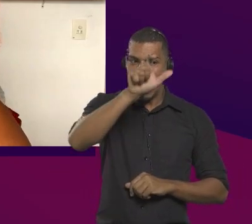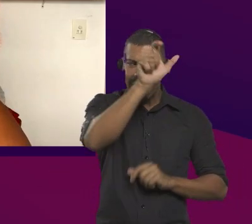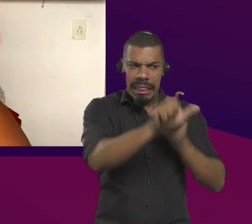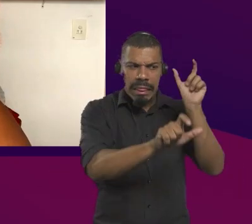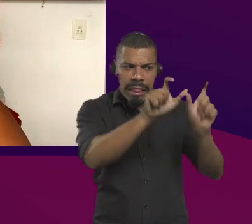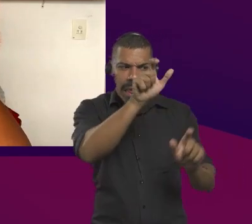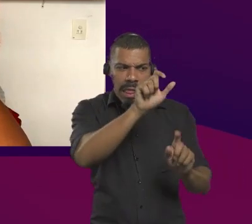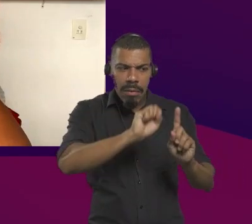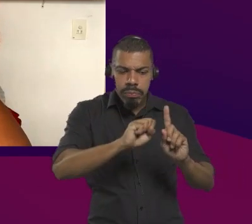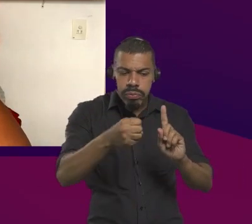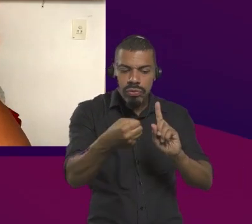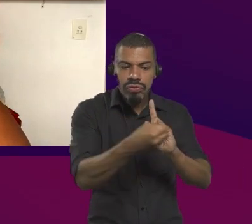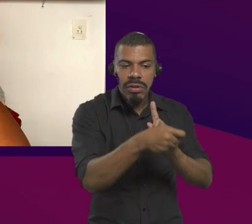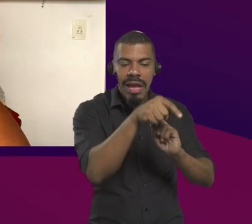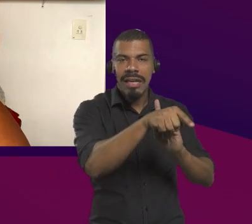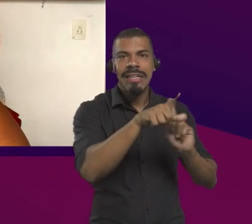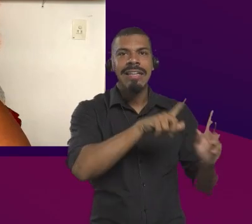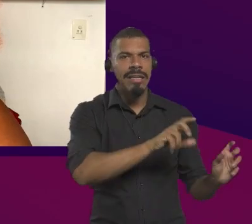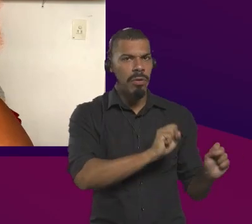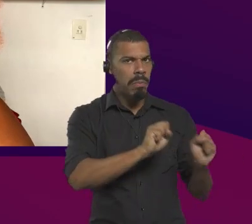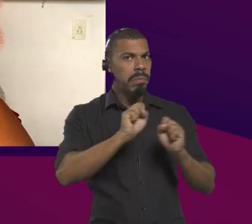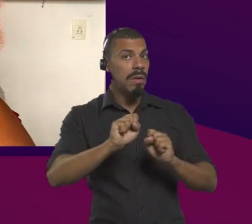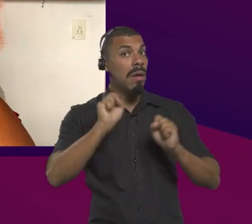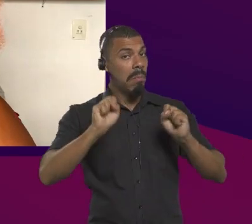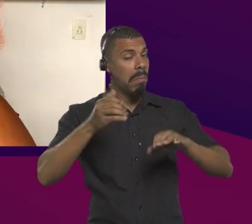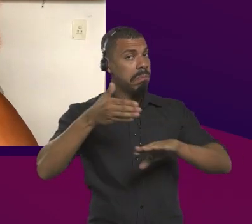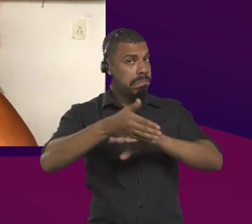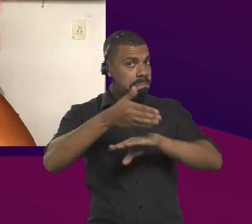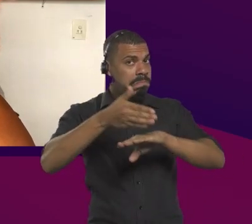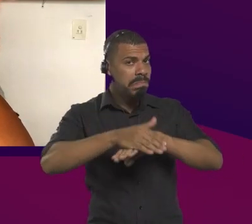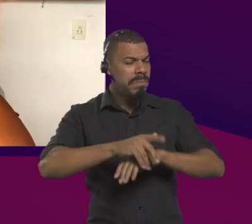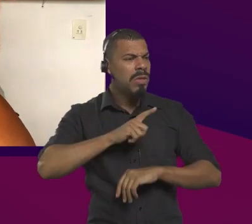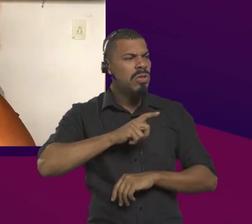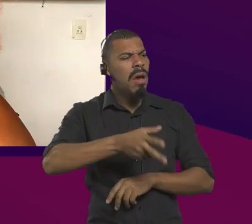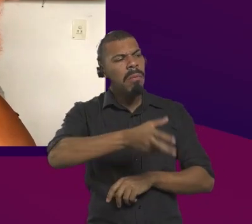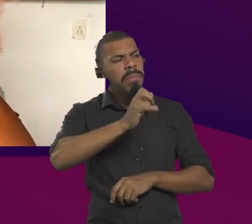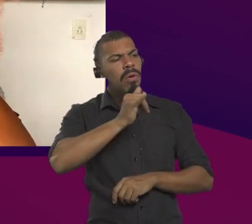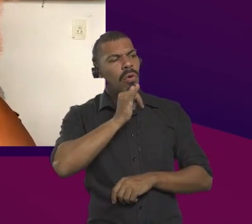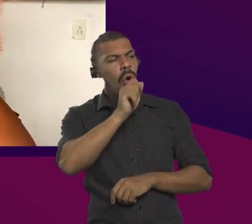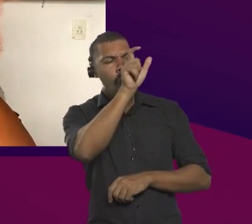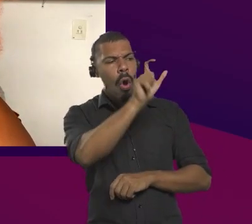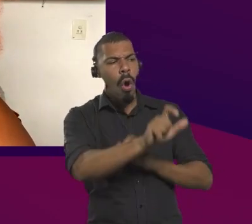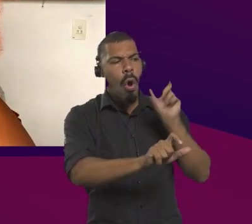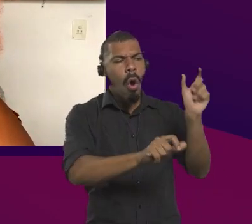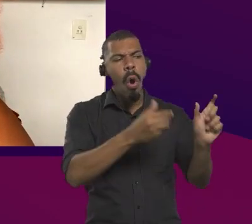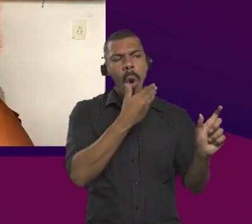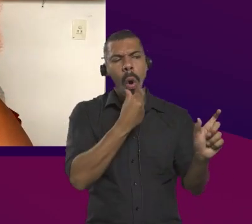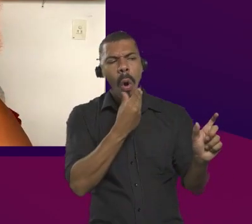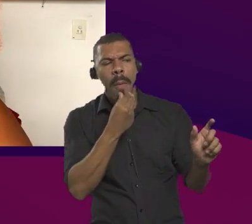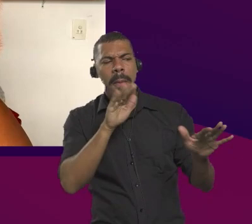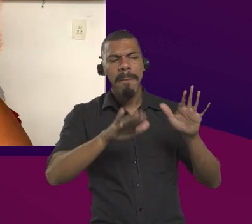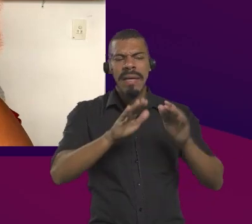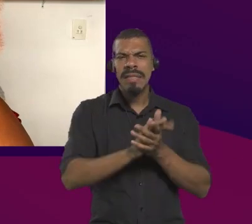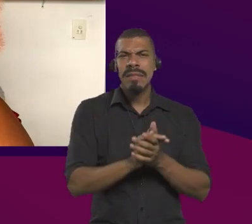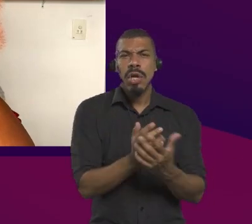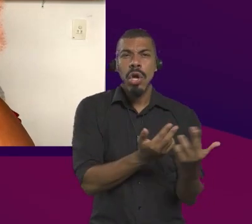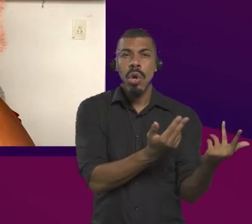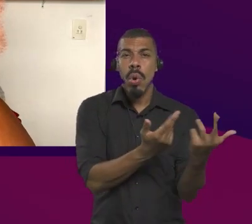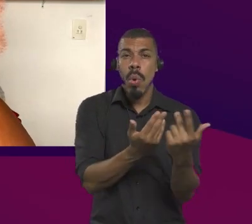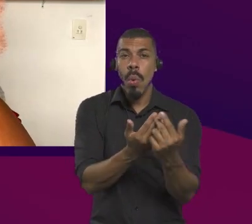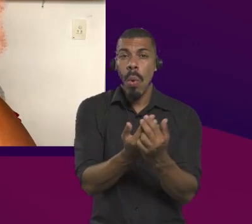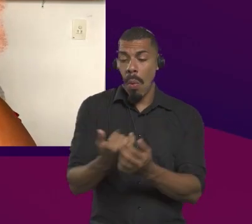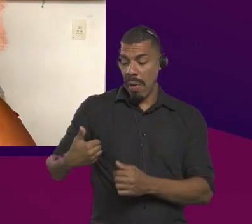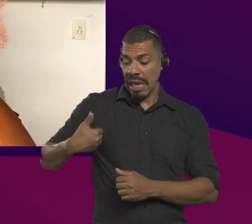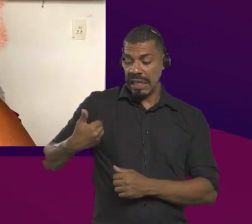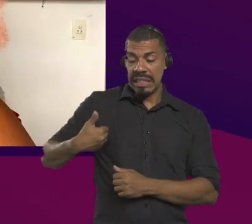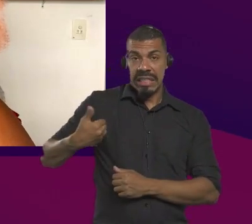ele também faz parte. Eu lembro que já vi homem chegando para mim, mais velho, assim, idade do meu pai, 60 anos, falando, caraca,